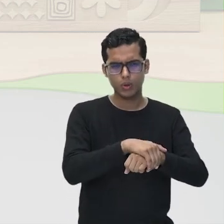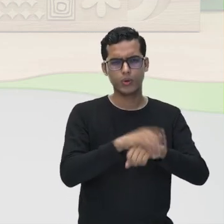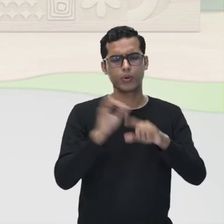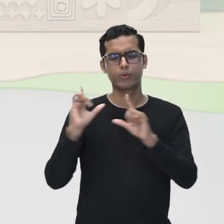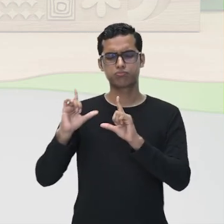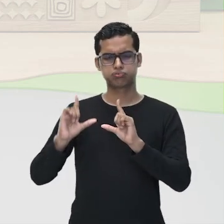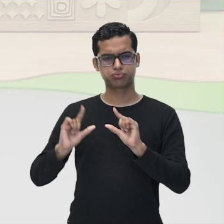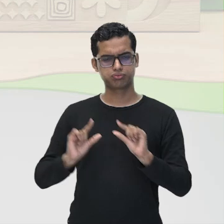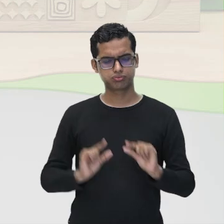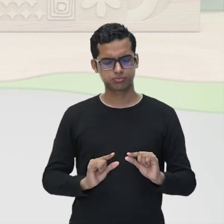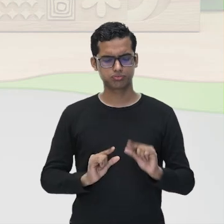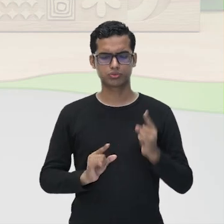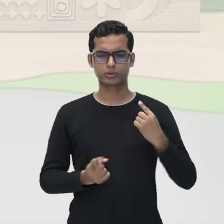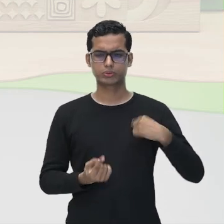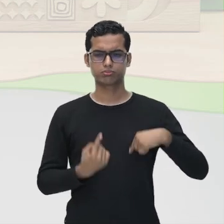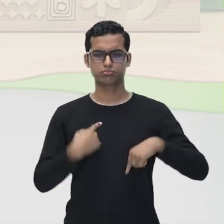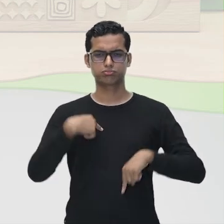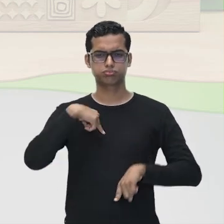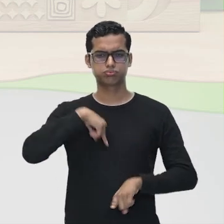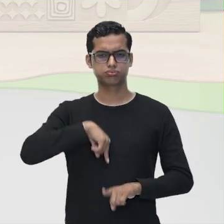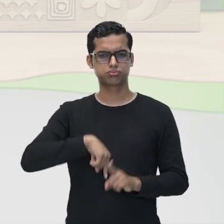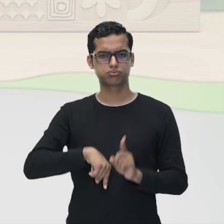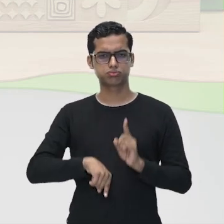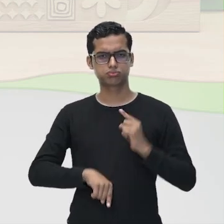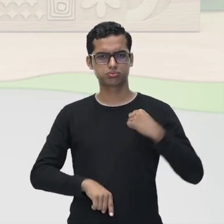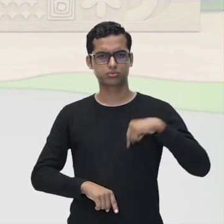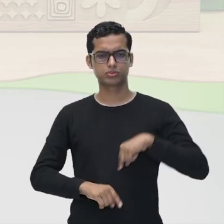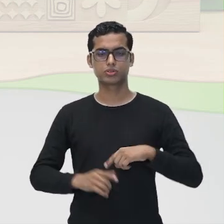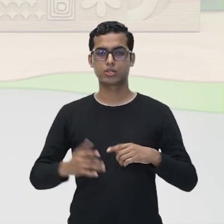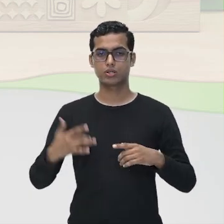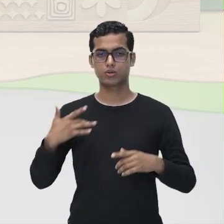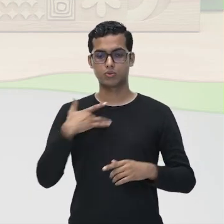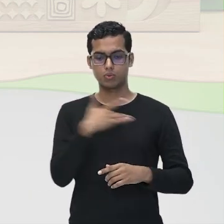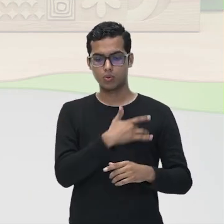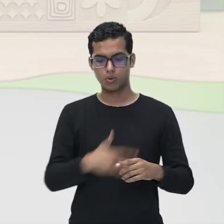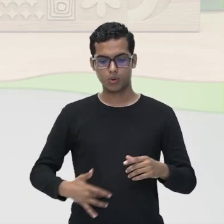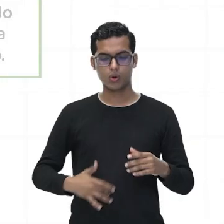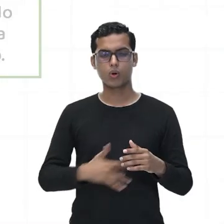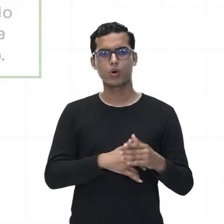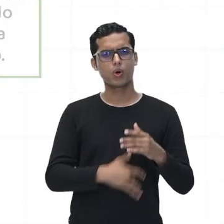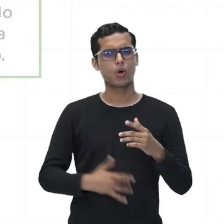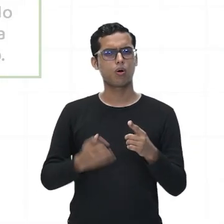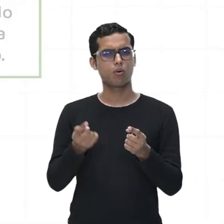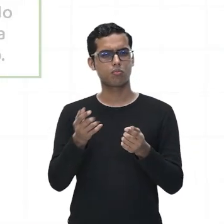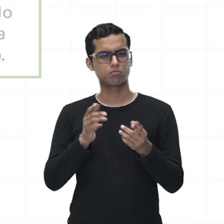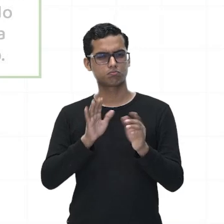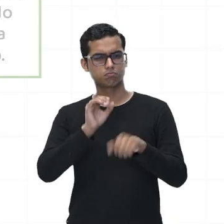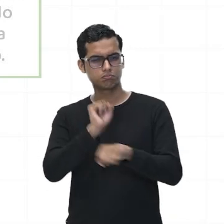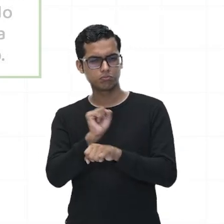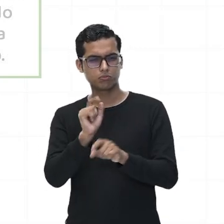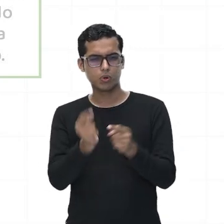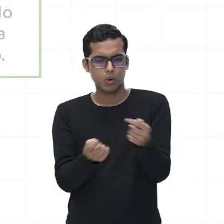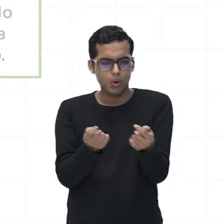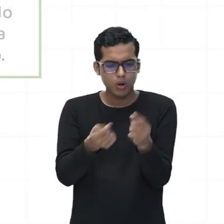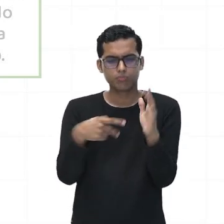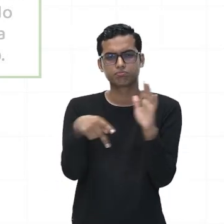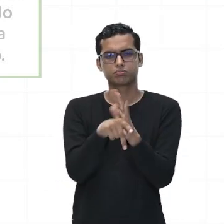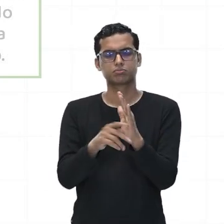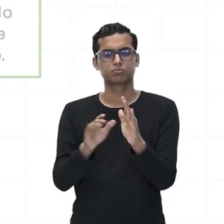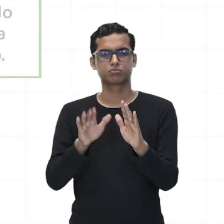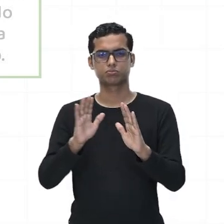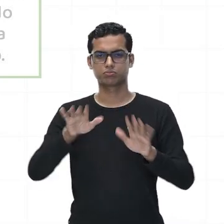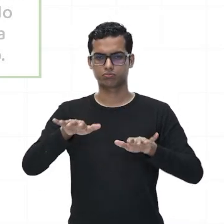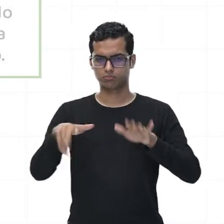descansar, regular ali todas as suas funções, certo? E outra consequência do movimento